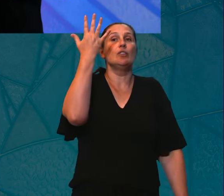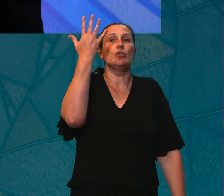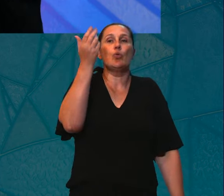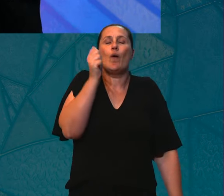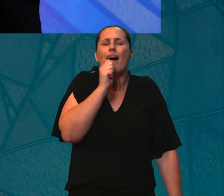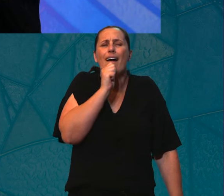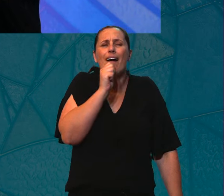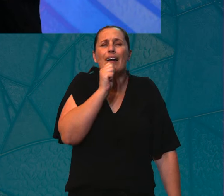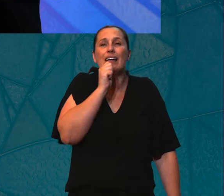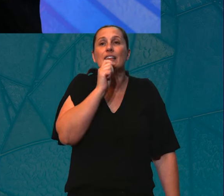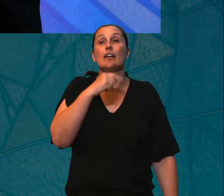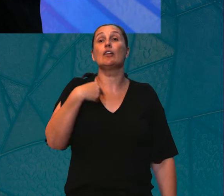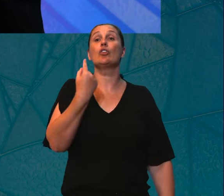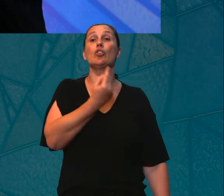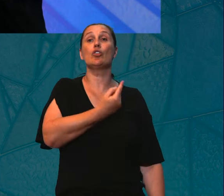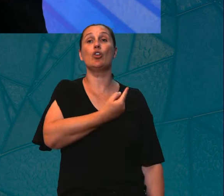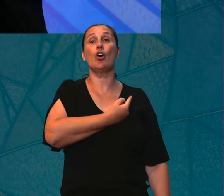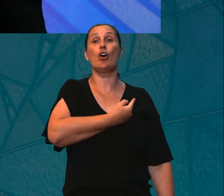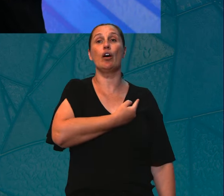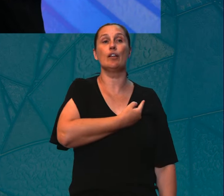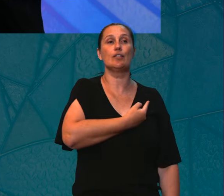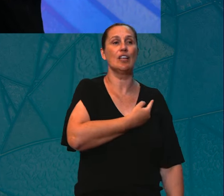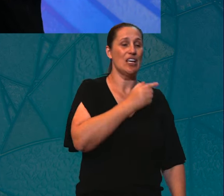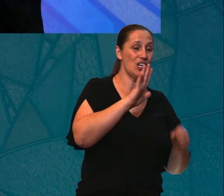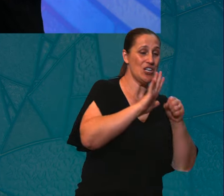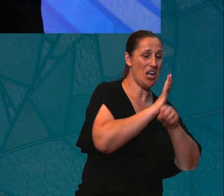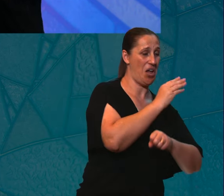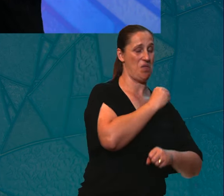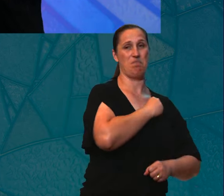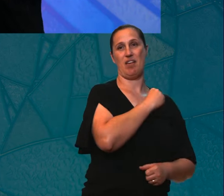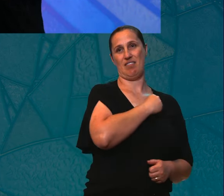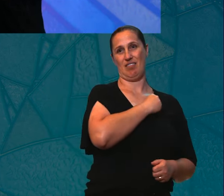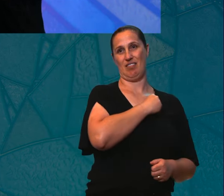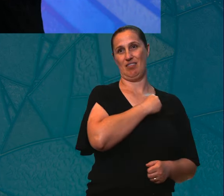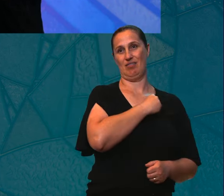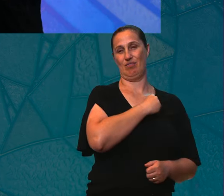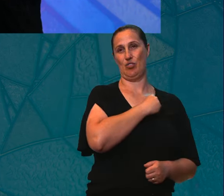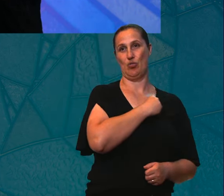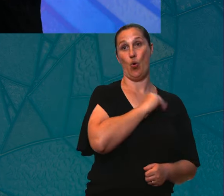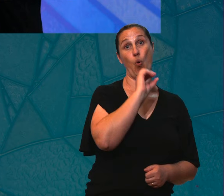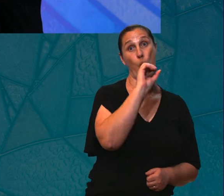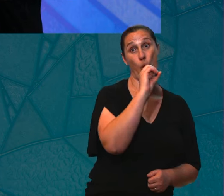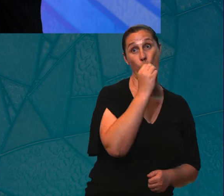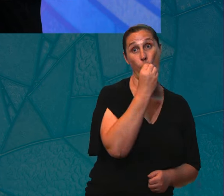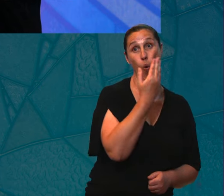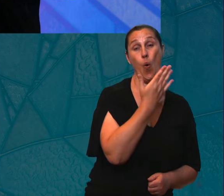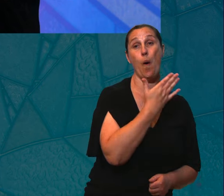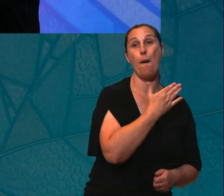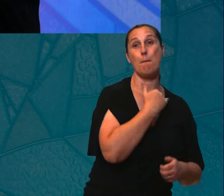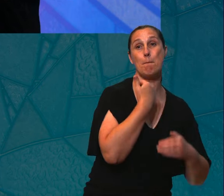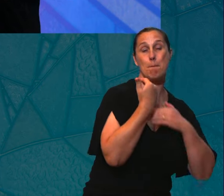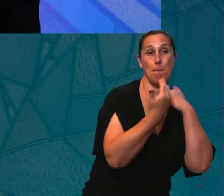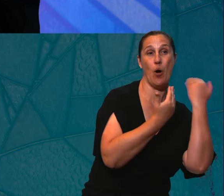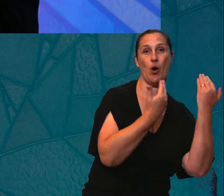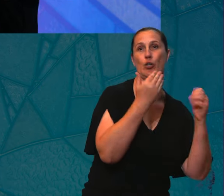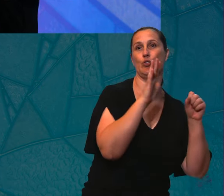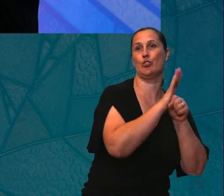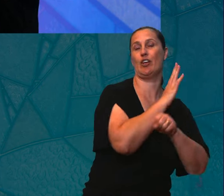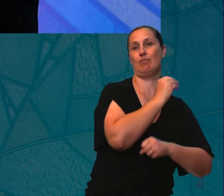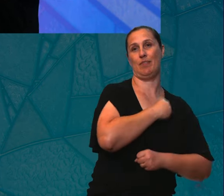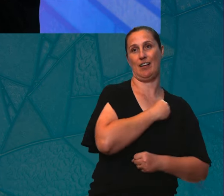estávamos mortos em transgressões a outras traduções de delitos e pecados